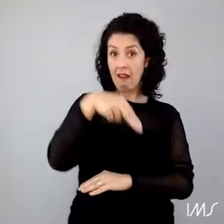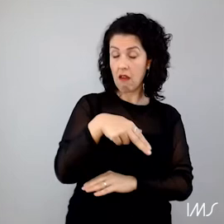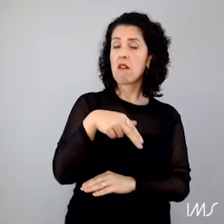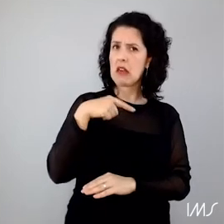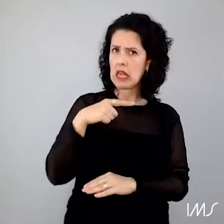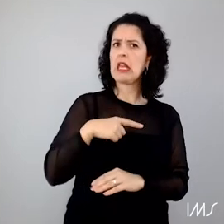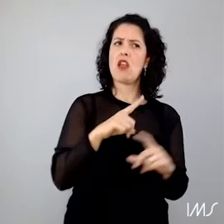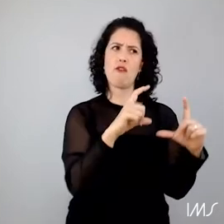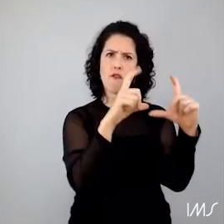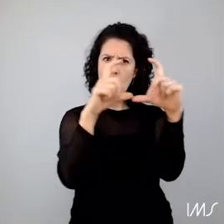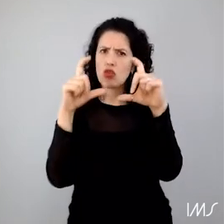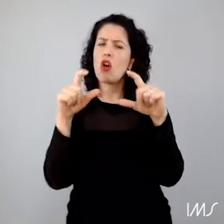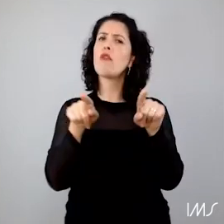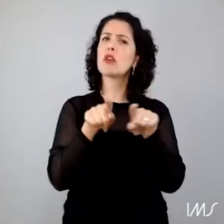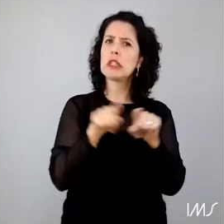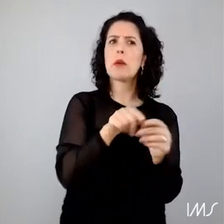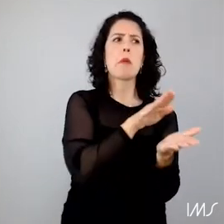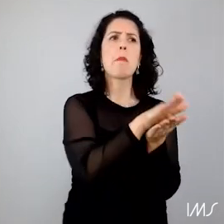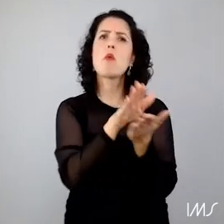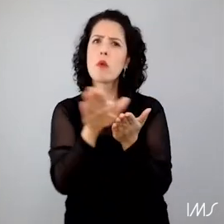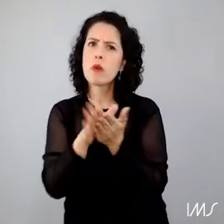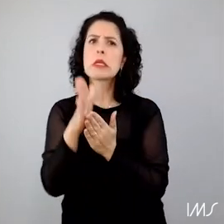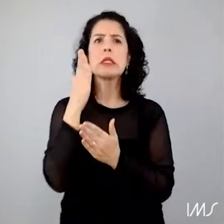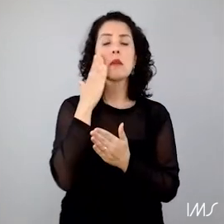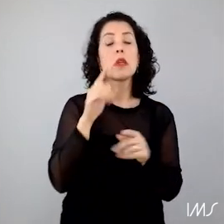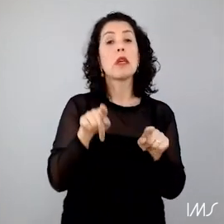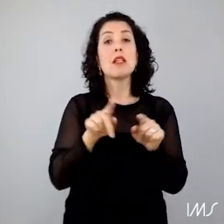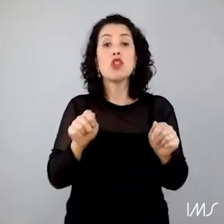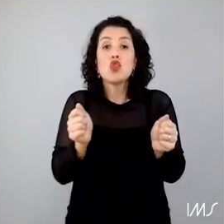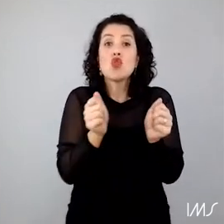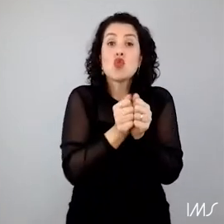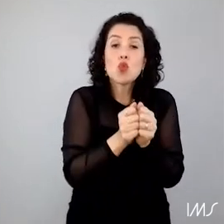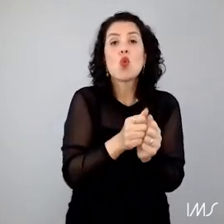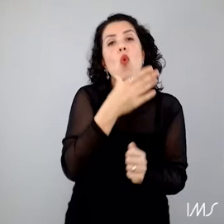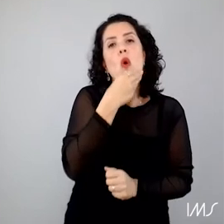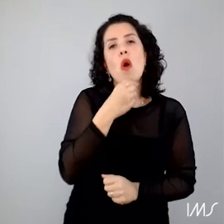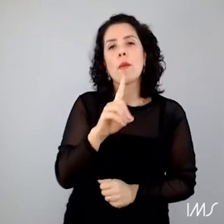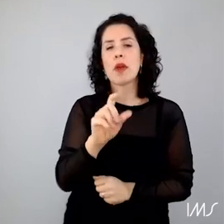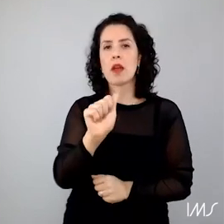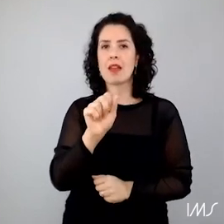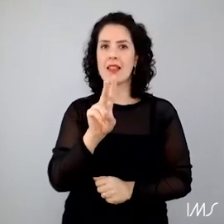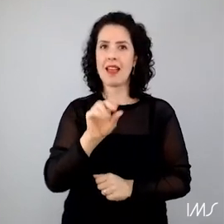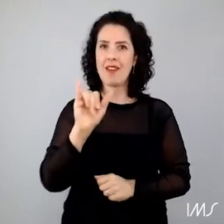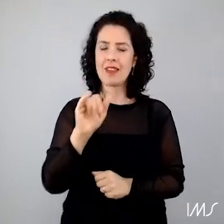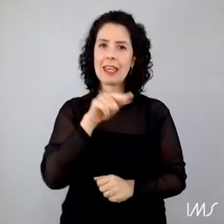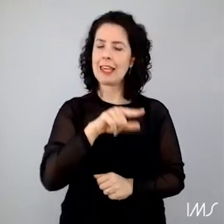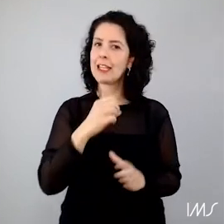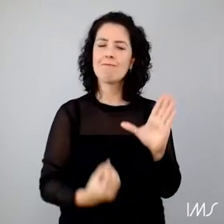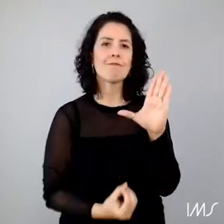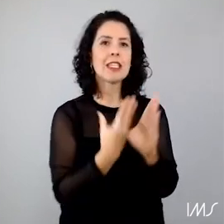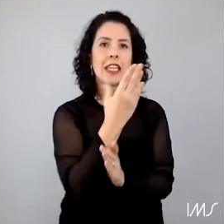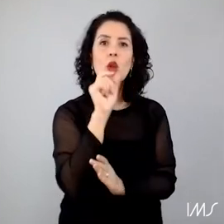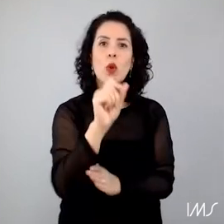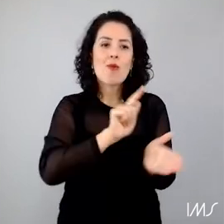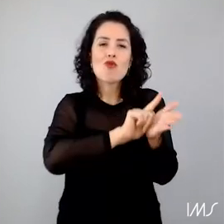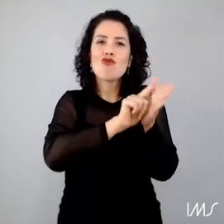e que, na verdade, ele com David Nasser consolidam o gênero de